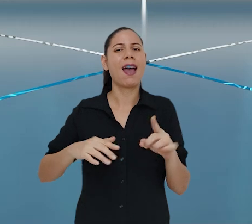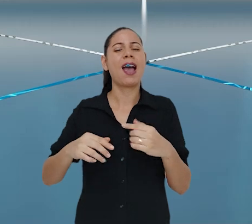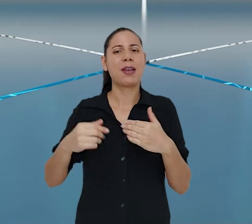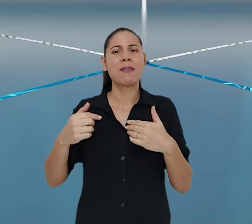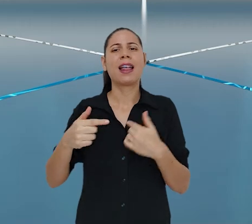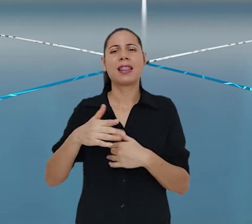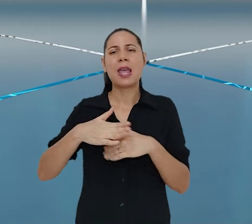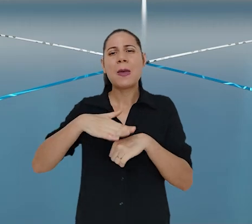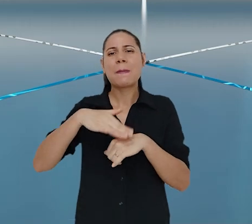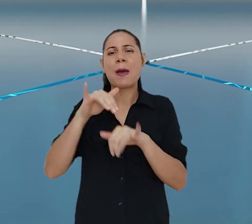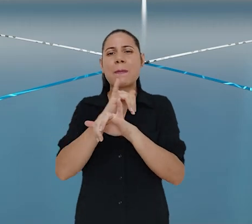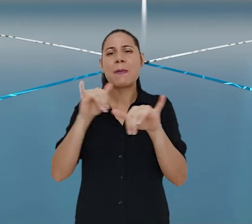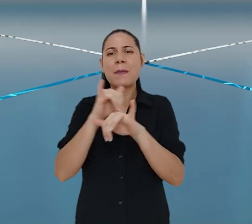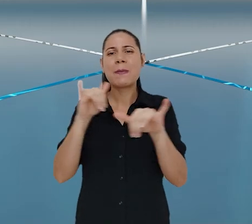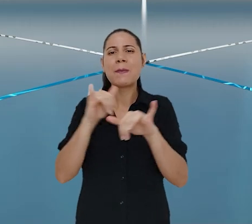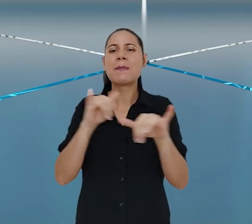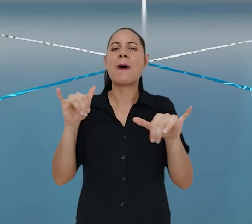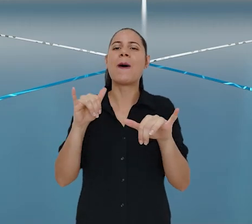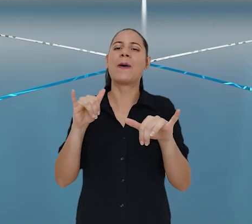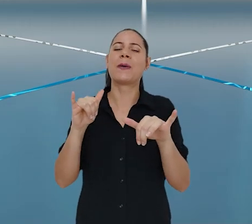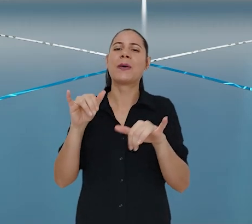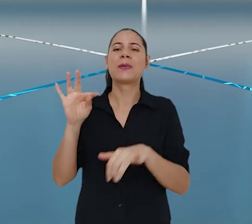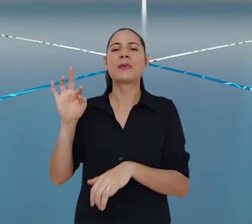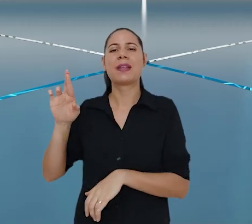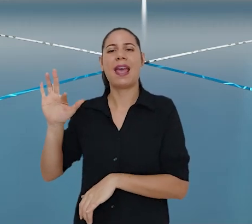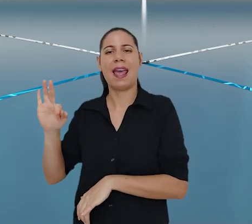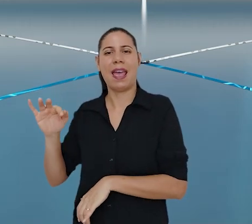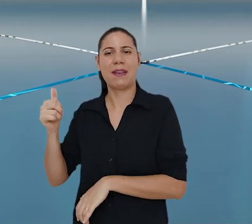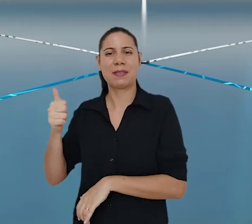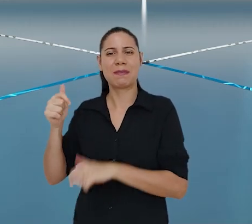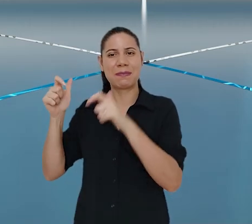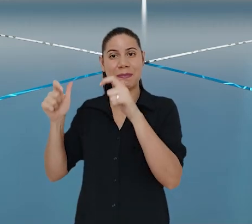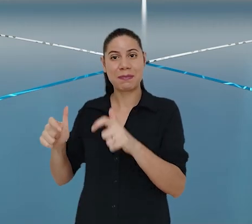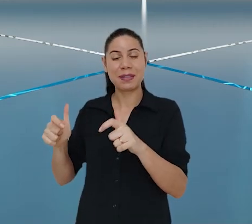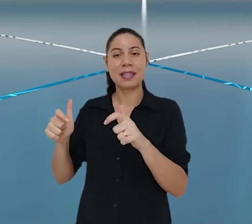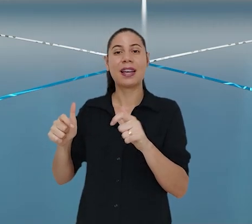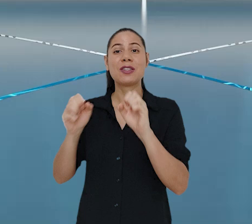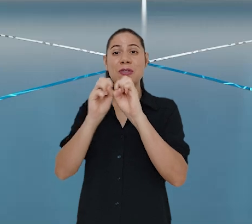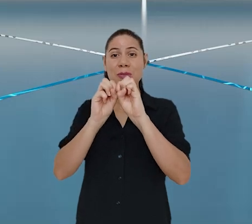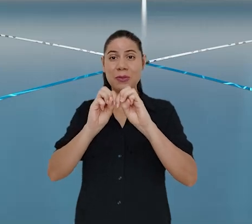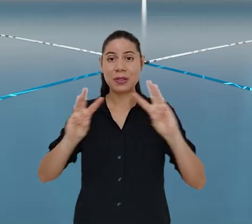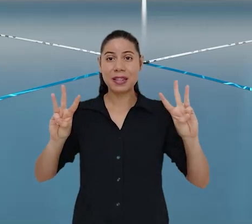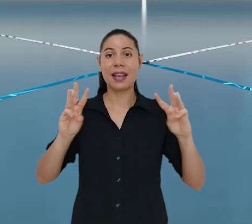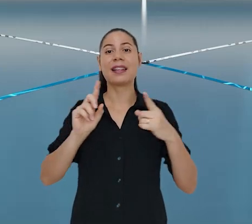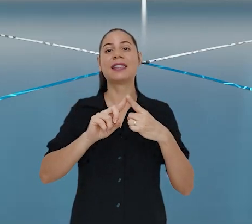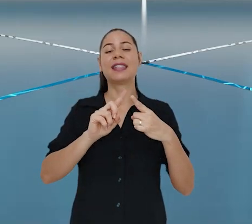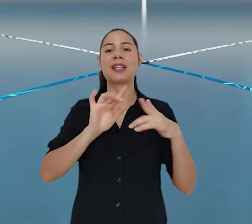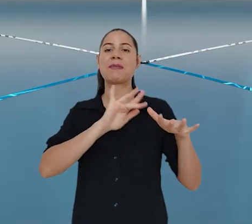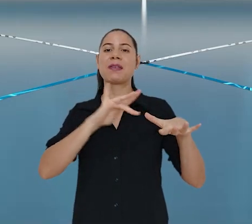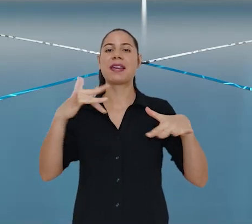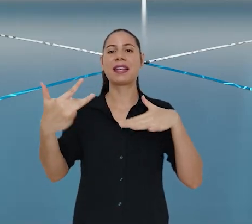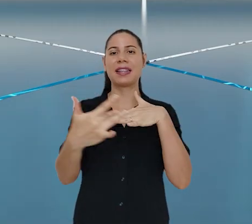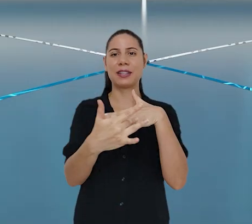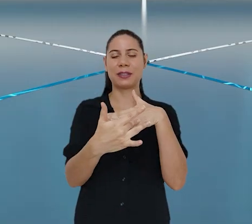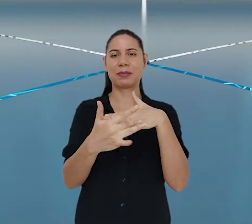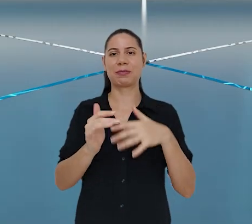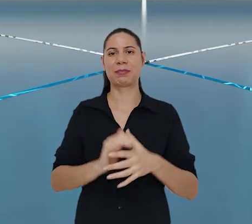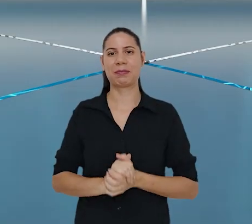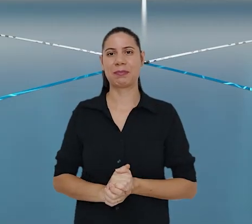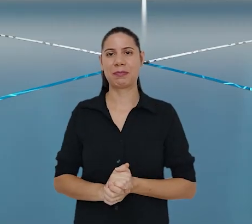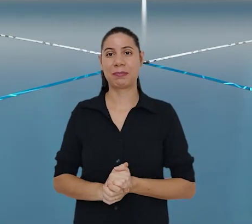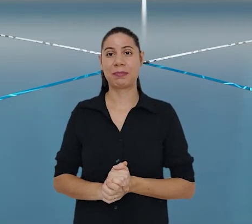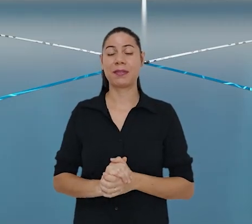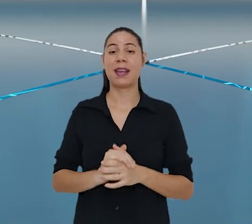mais notícias da Justiça Federal da Primeira Região disponíveis no portal e também nas redes sociais do